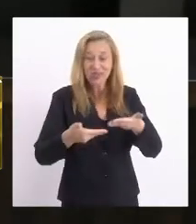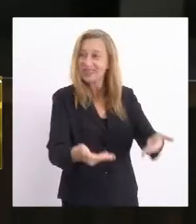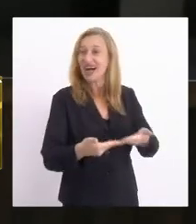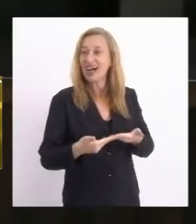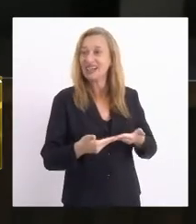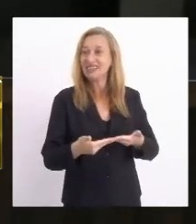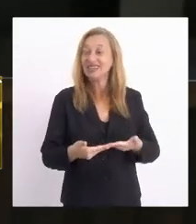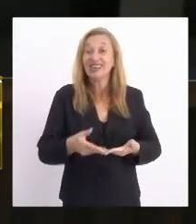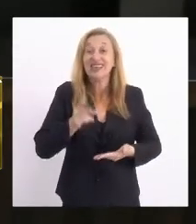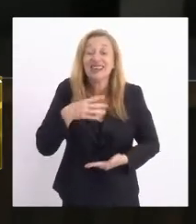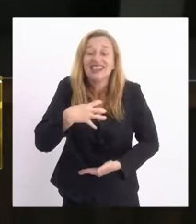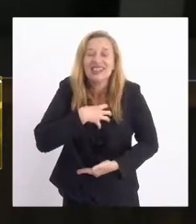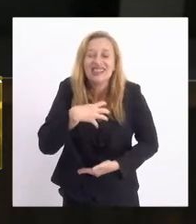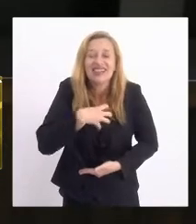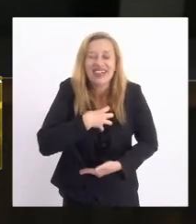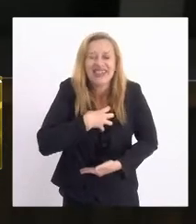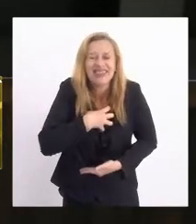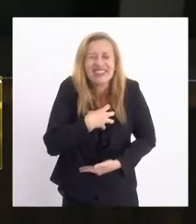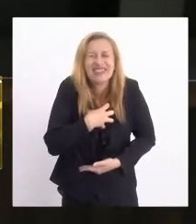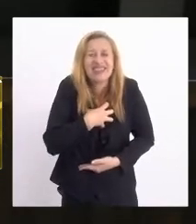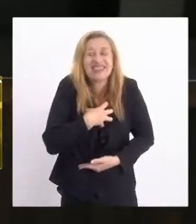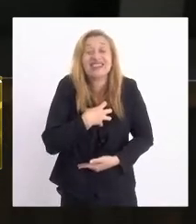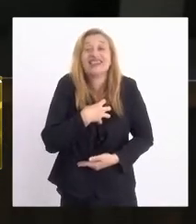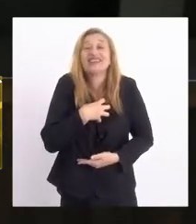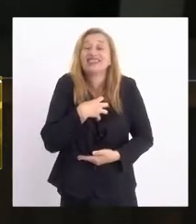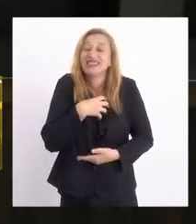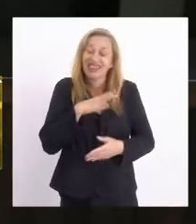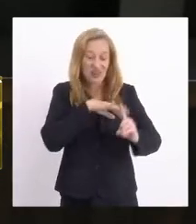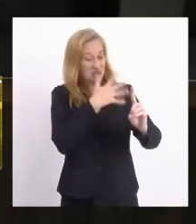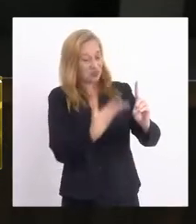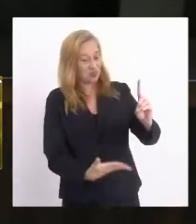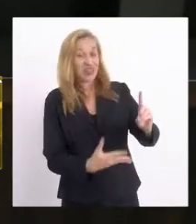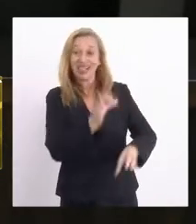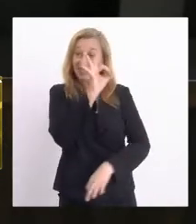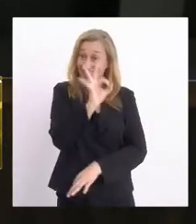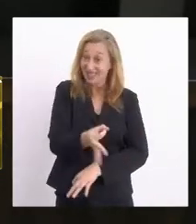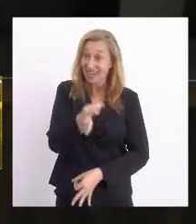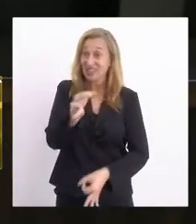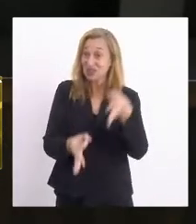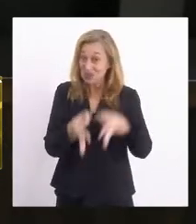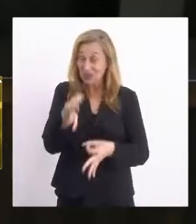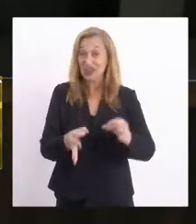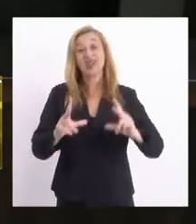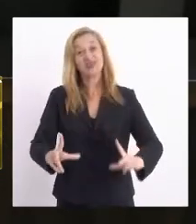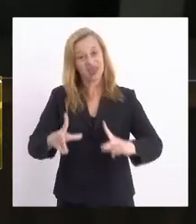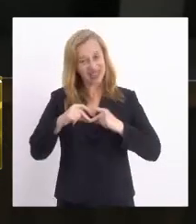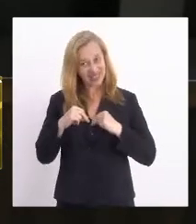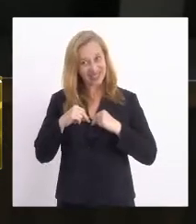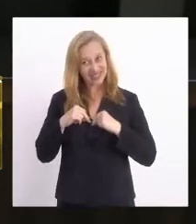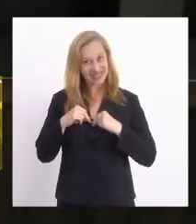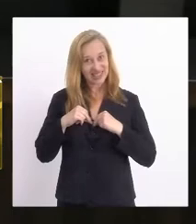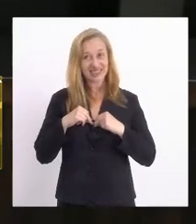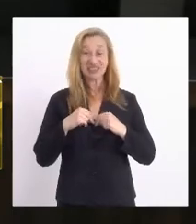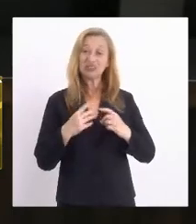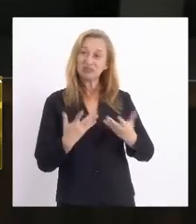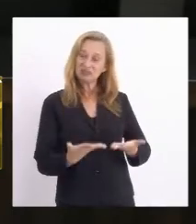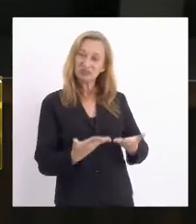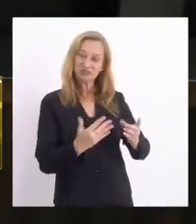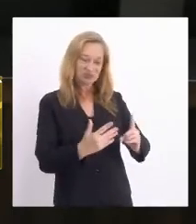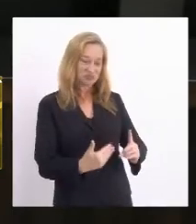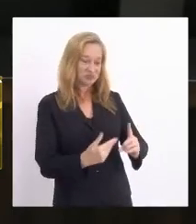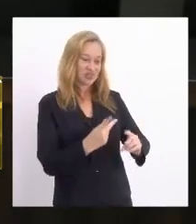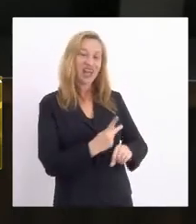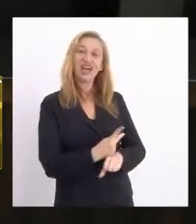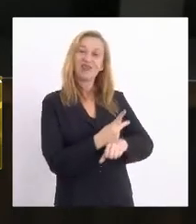mas senti no coração essa justa homenagem Justa e merecida dar a honra a